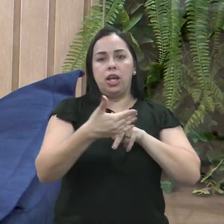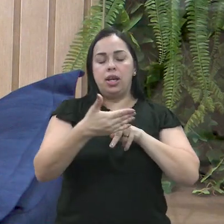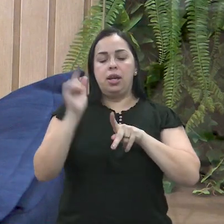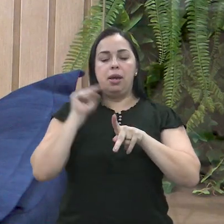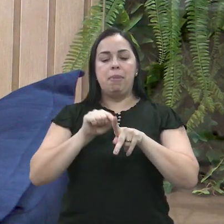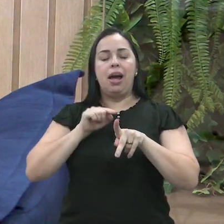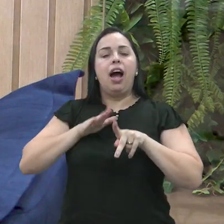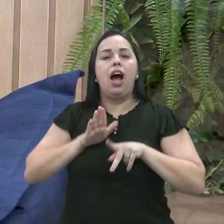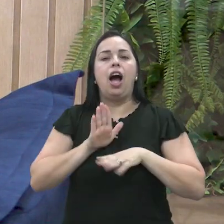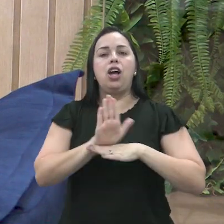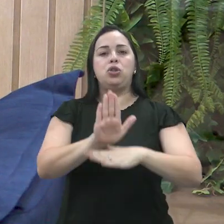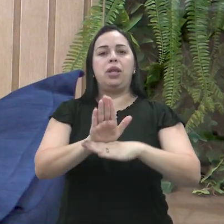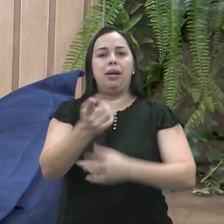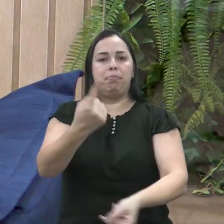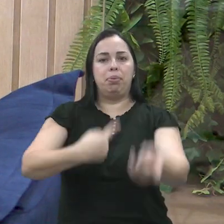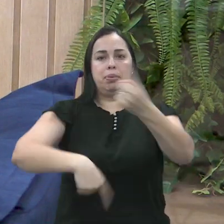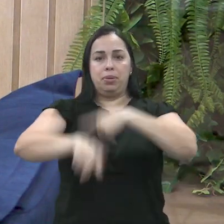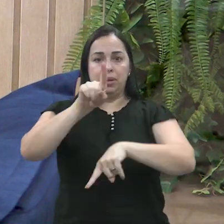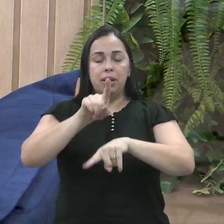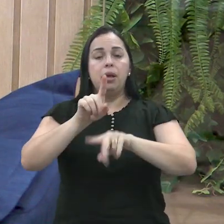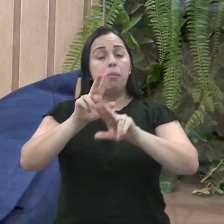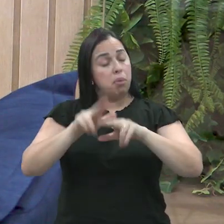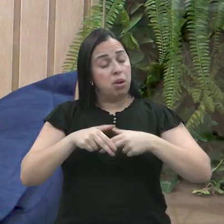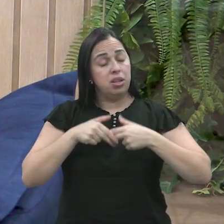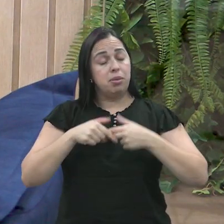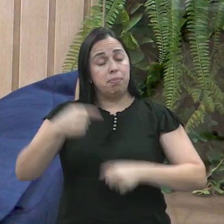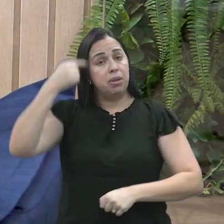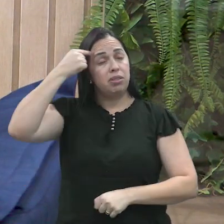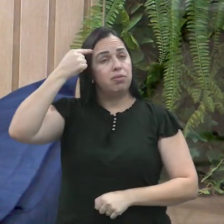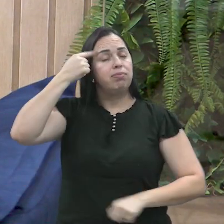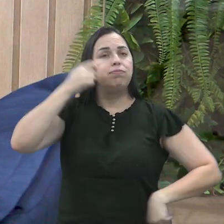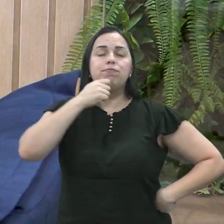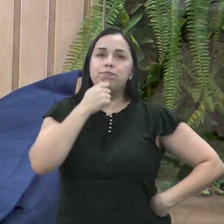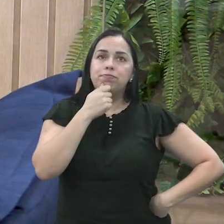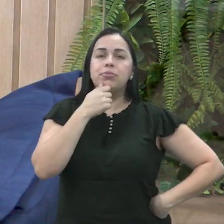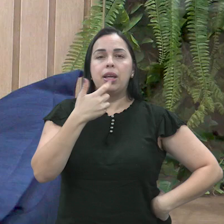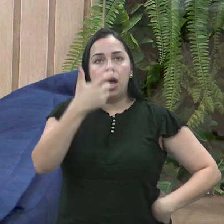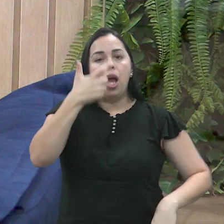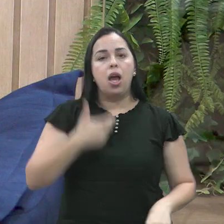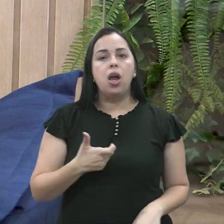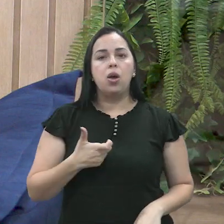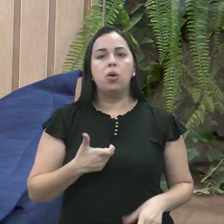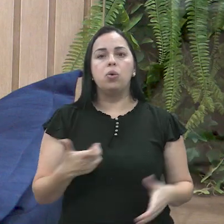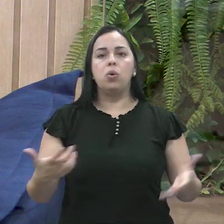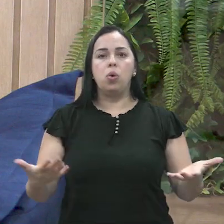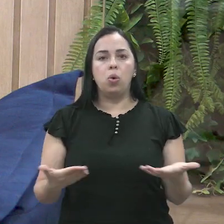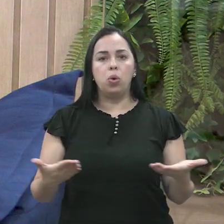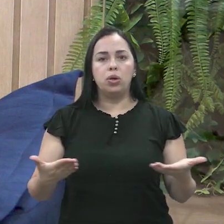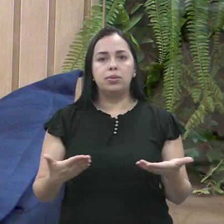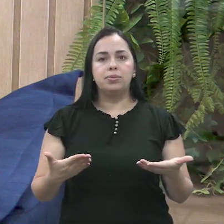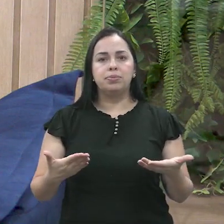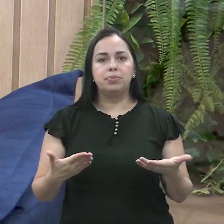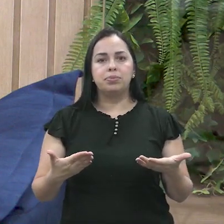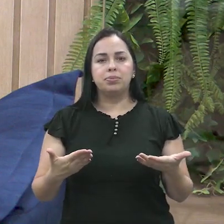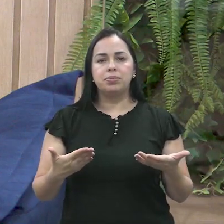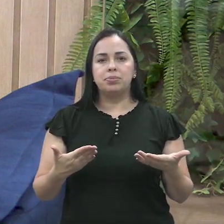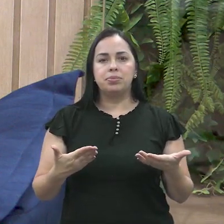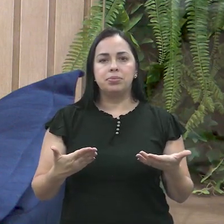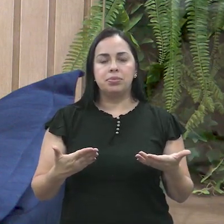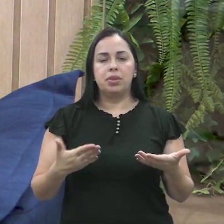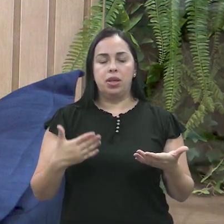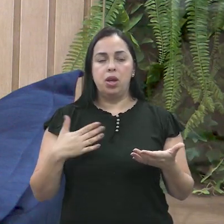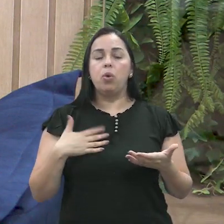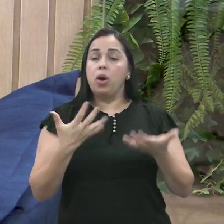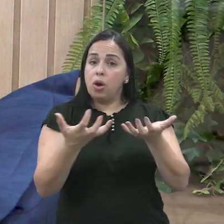e contribuir para o seu próprio benefício. Então, dentro desse contexto, eu me coloco hoje com uma visão,